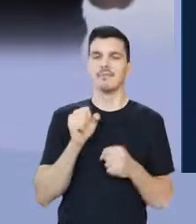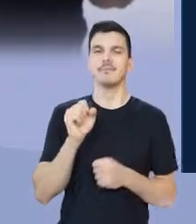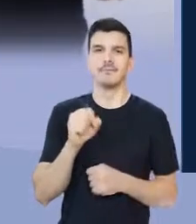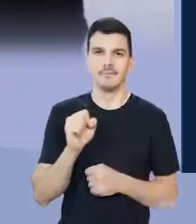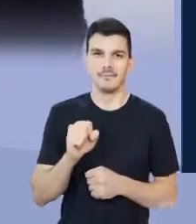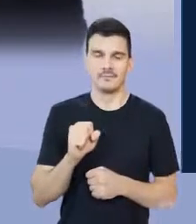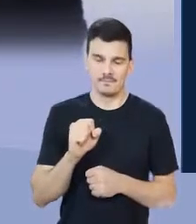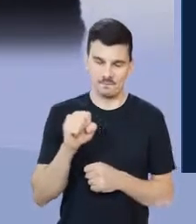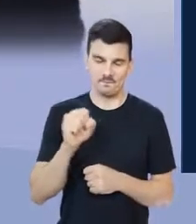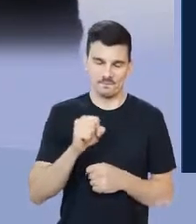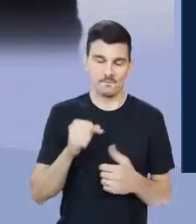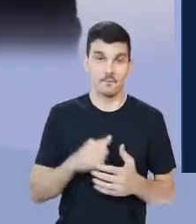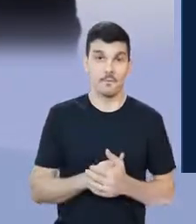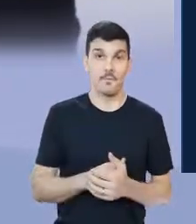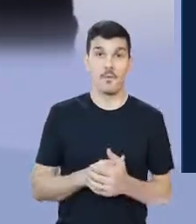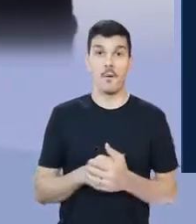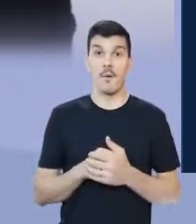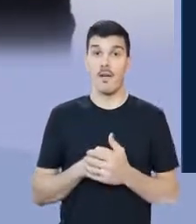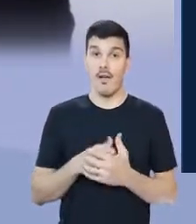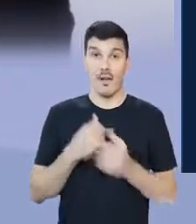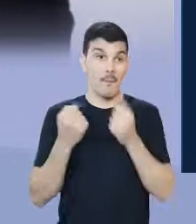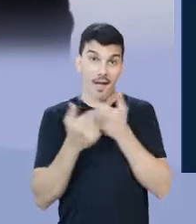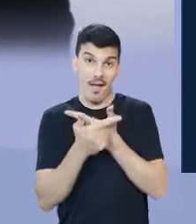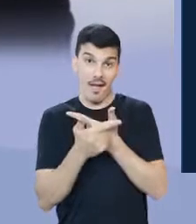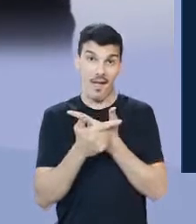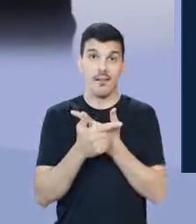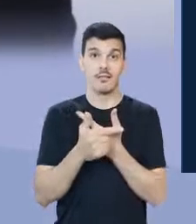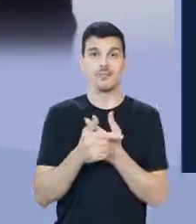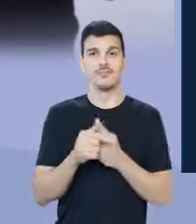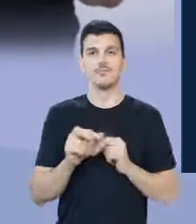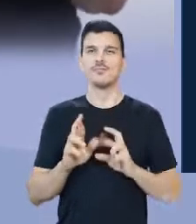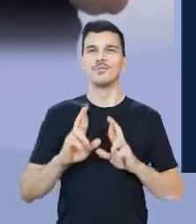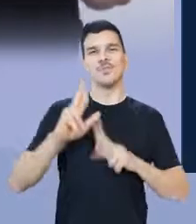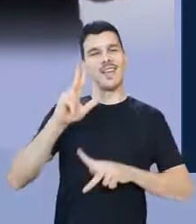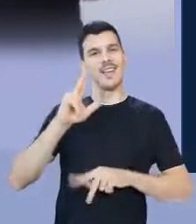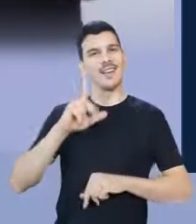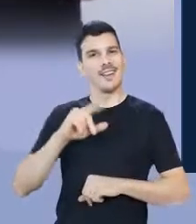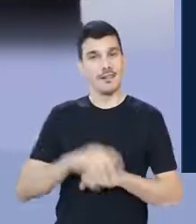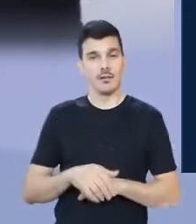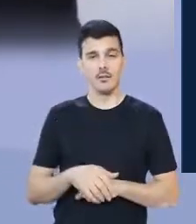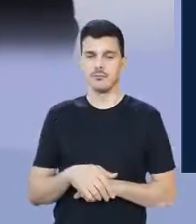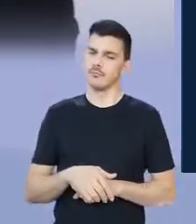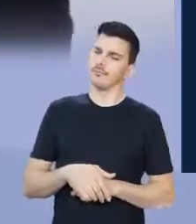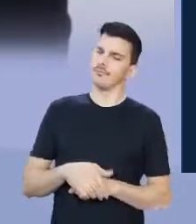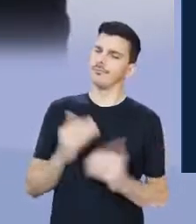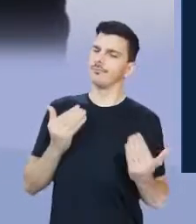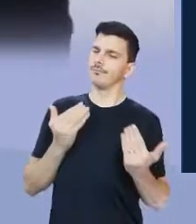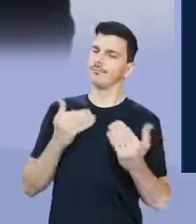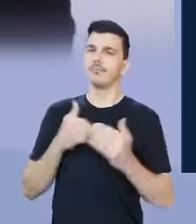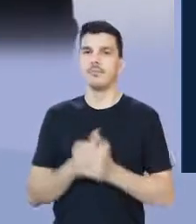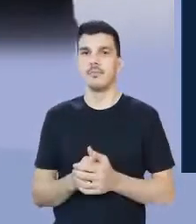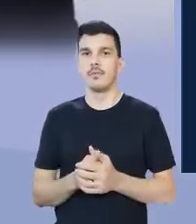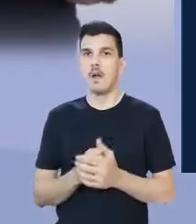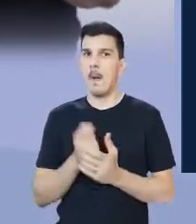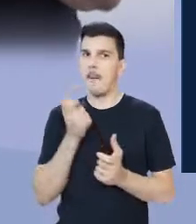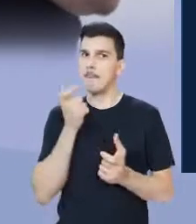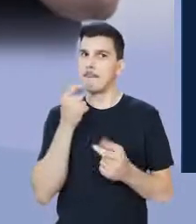Sarcasmo? Claro. Humor, irreverência, ironia,